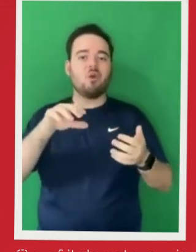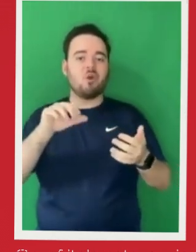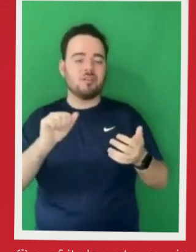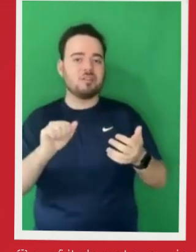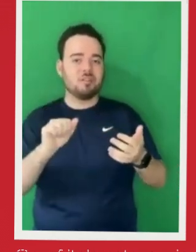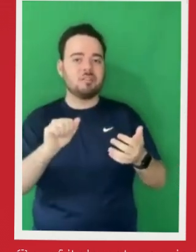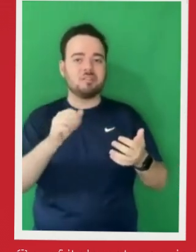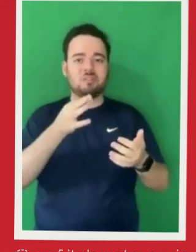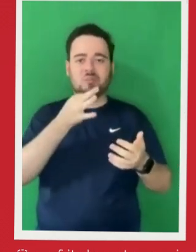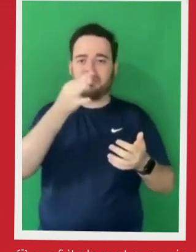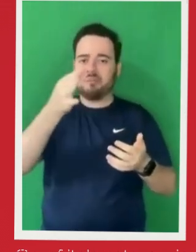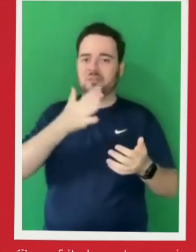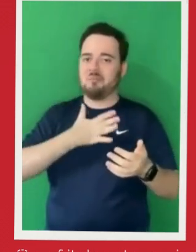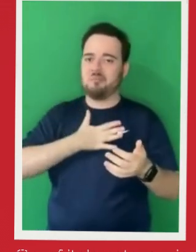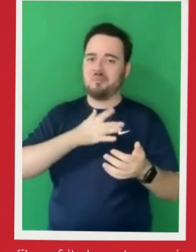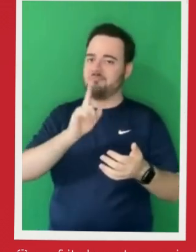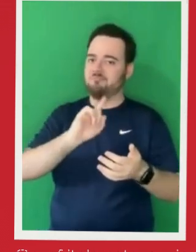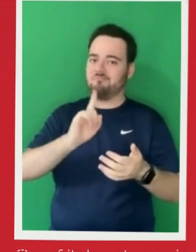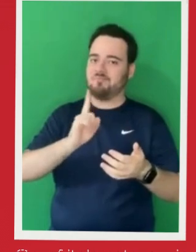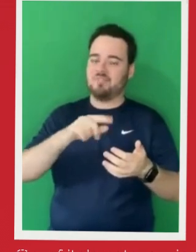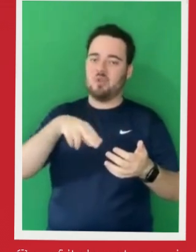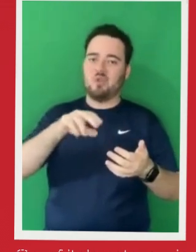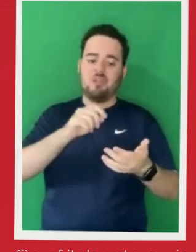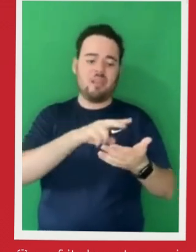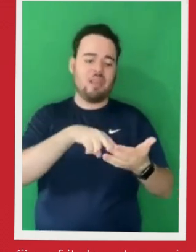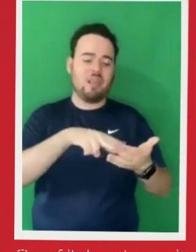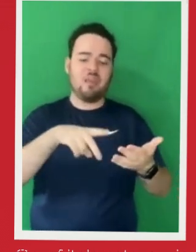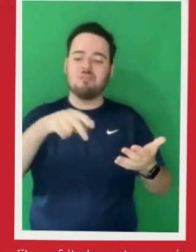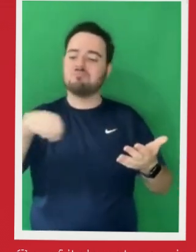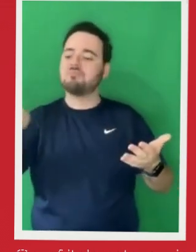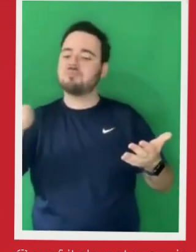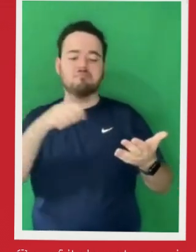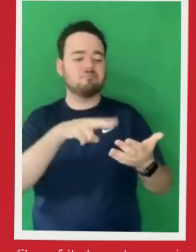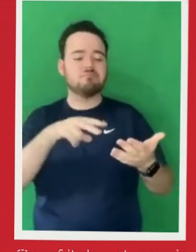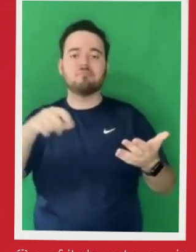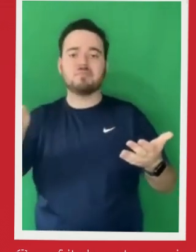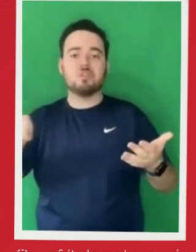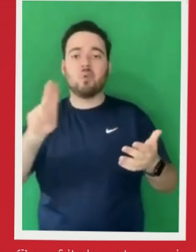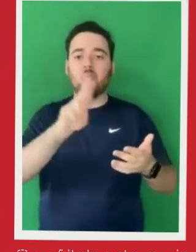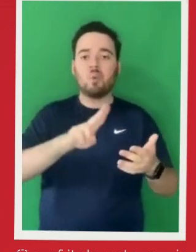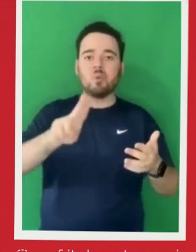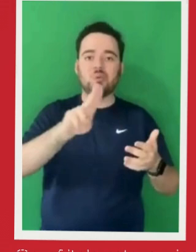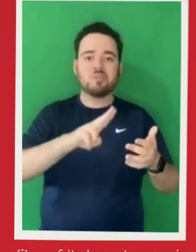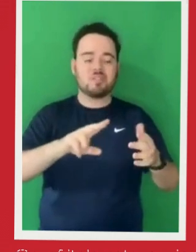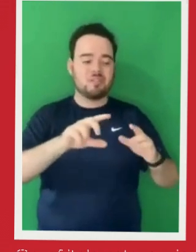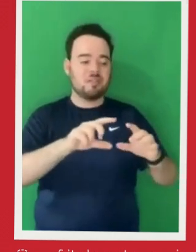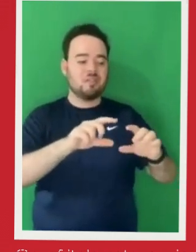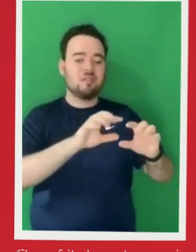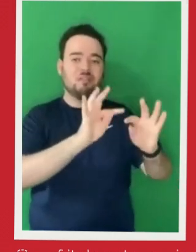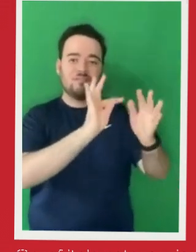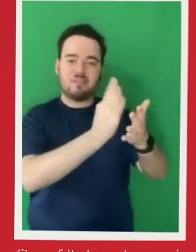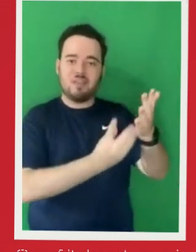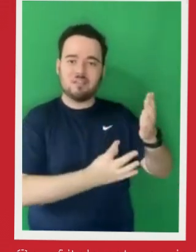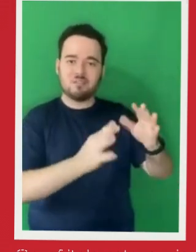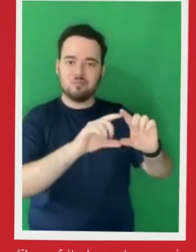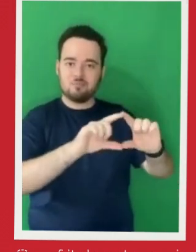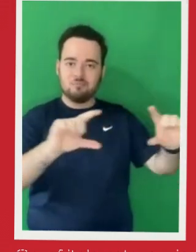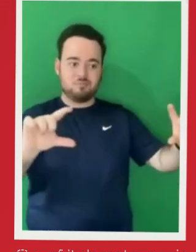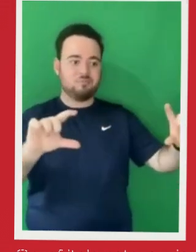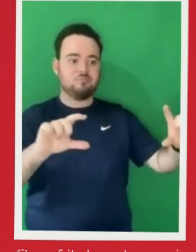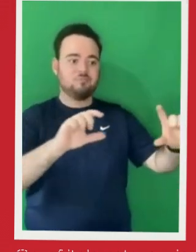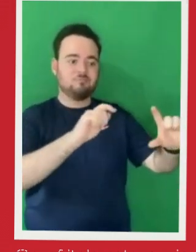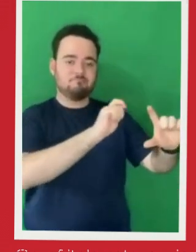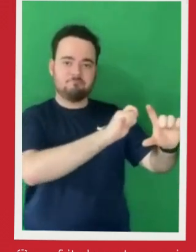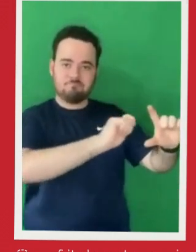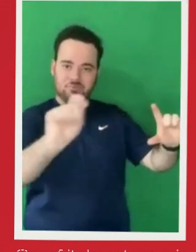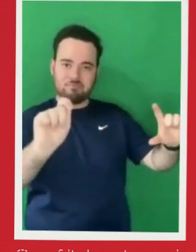não sugiro que você faça, a não ser que seja no canteiro de obra, uma palavra ou outra. Você usa um marca-texto? Você